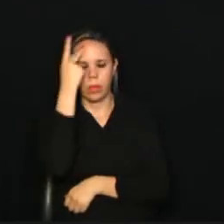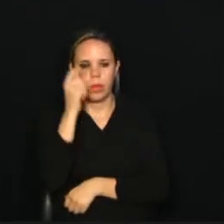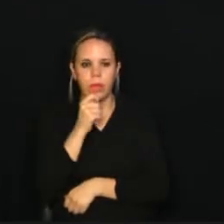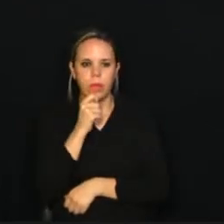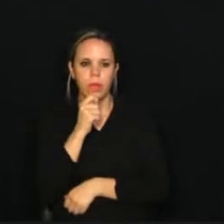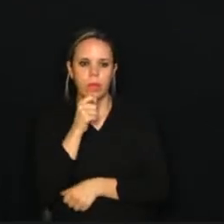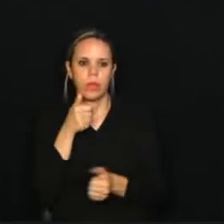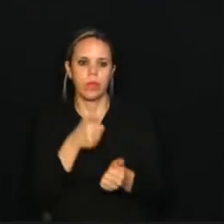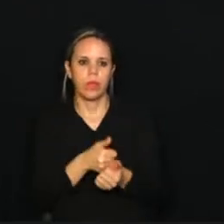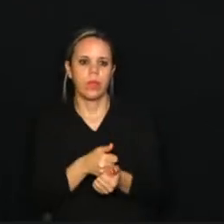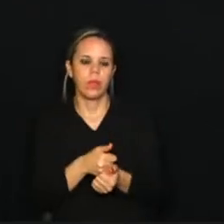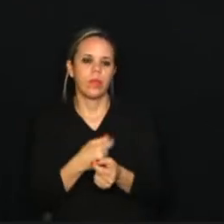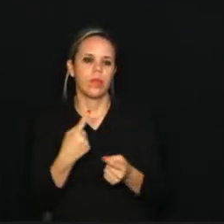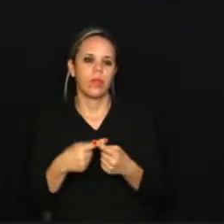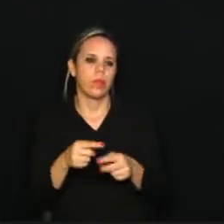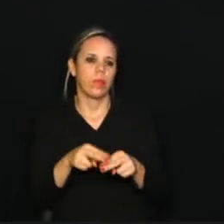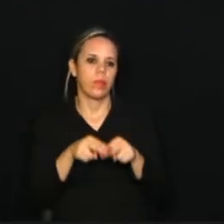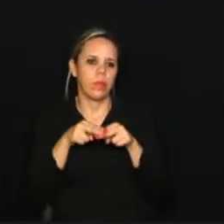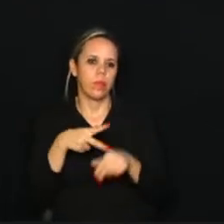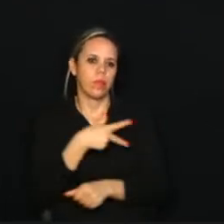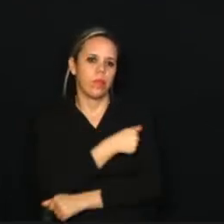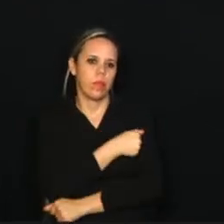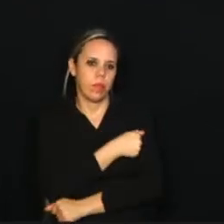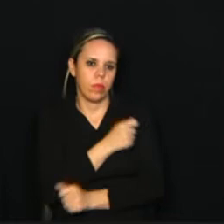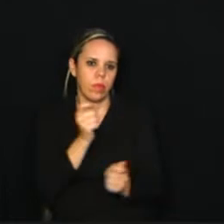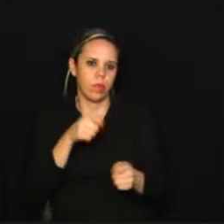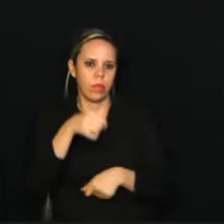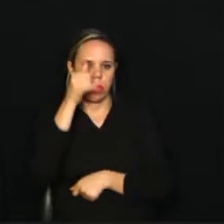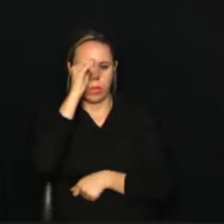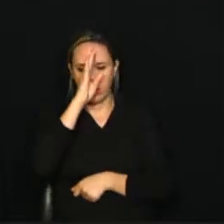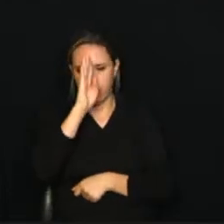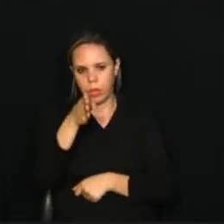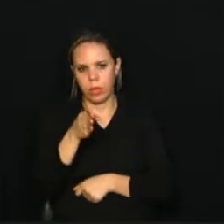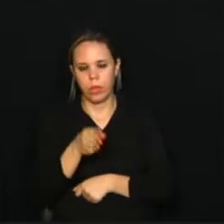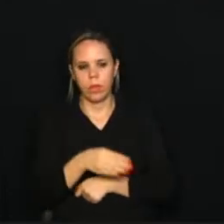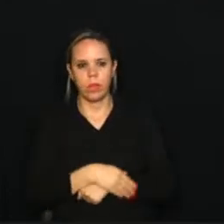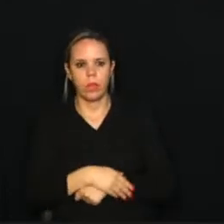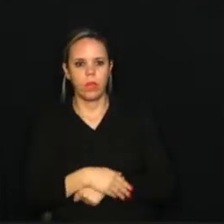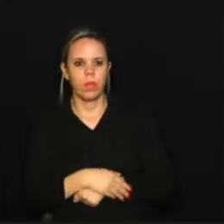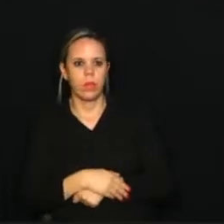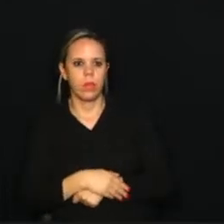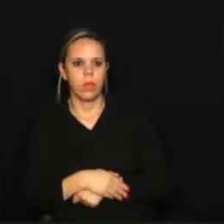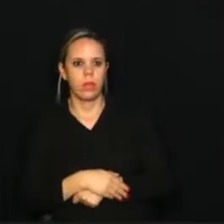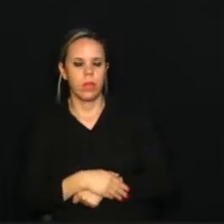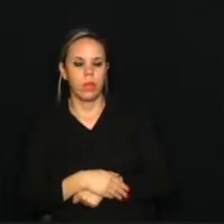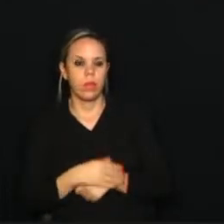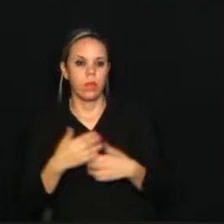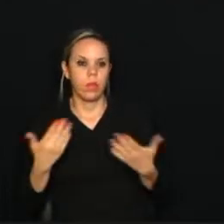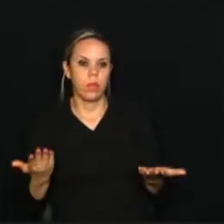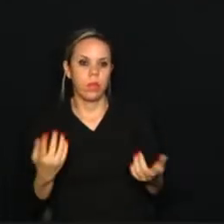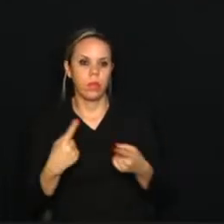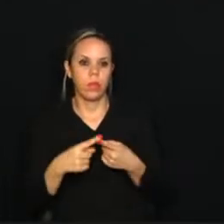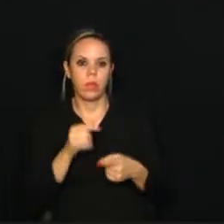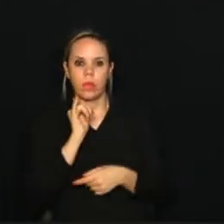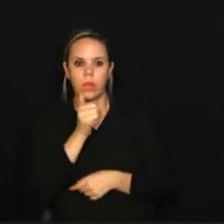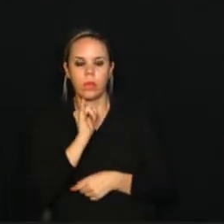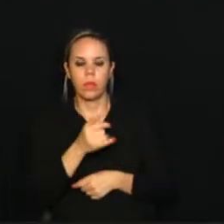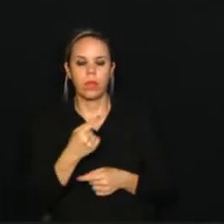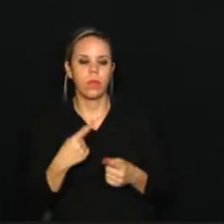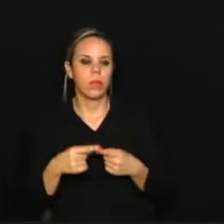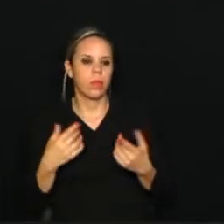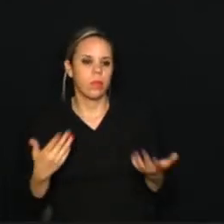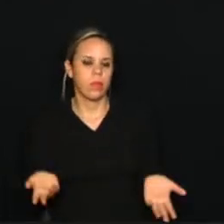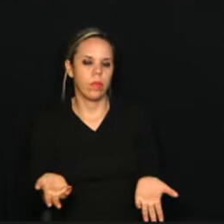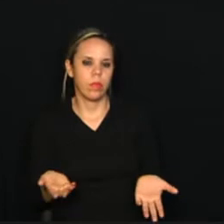algo próximo disso por conta da vacinação, que é fundamental, né? Então, por que eu estou dizendo isso?